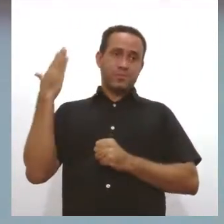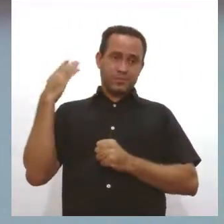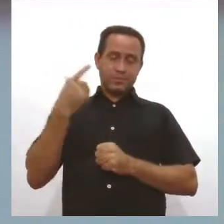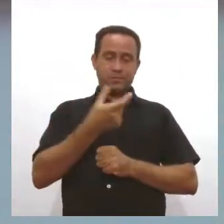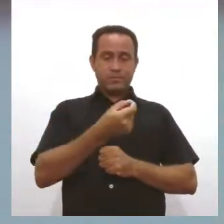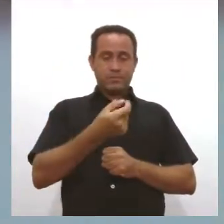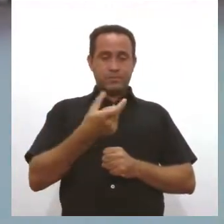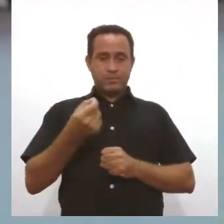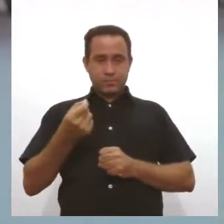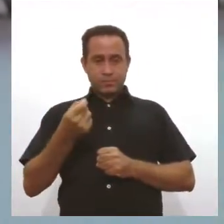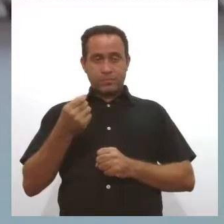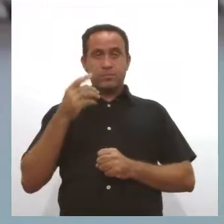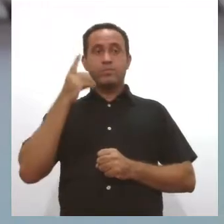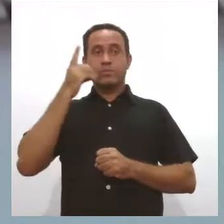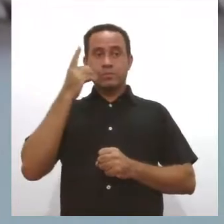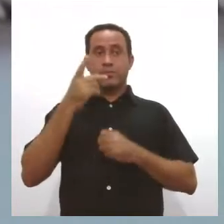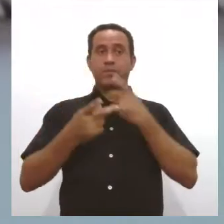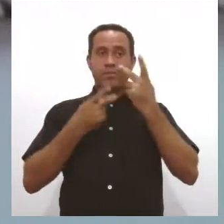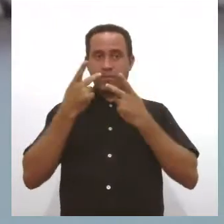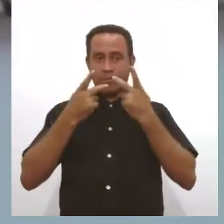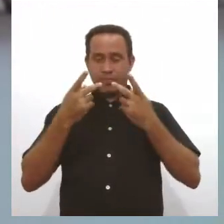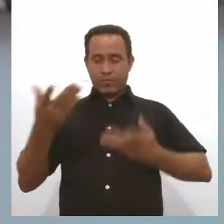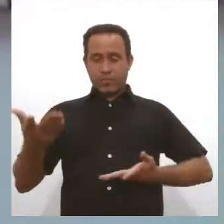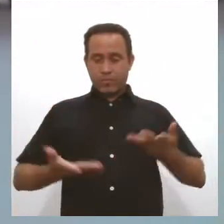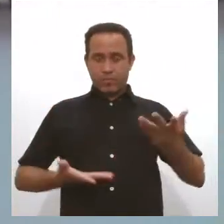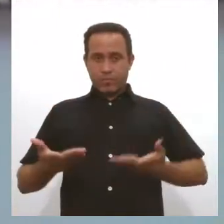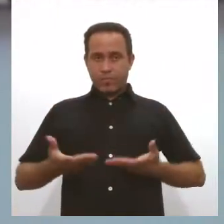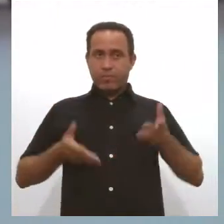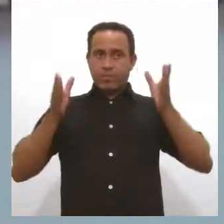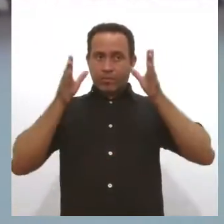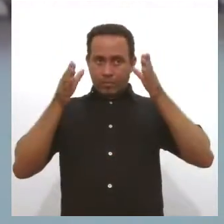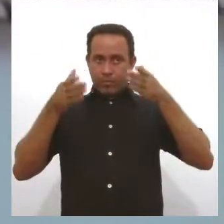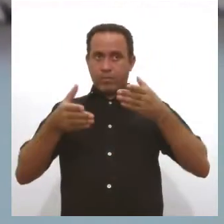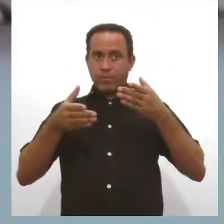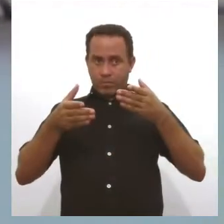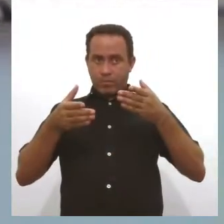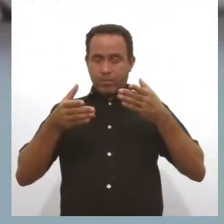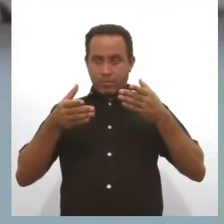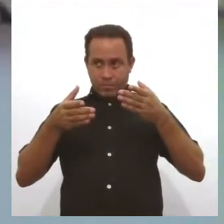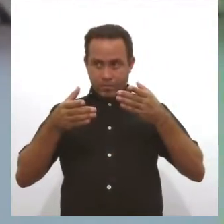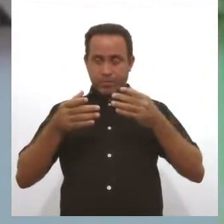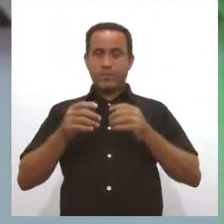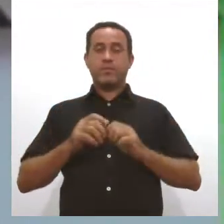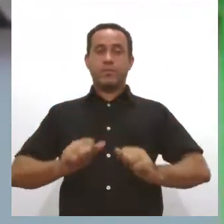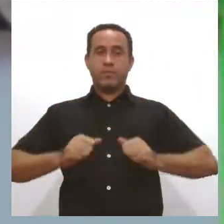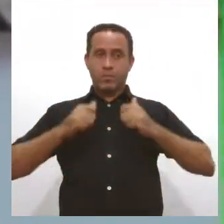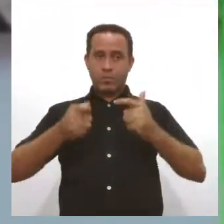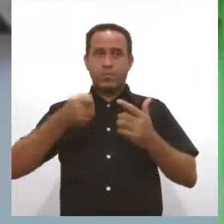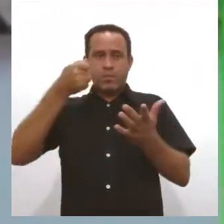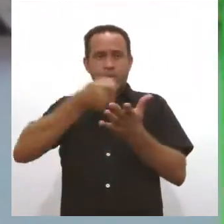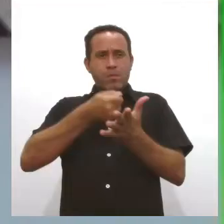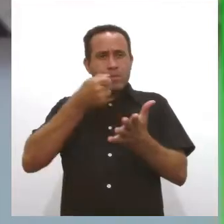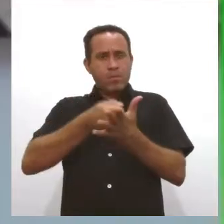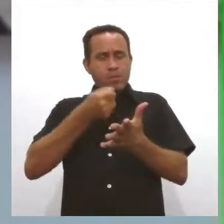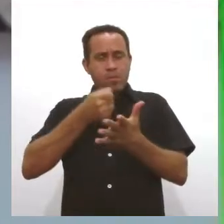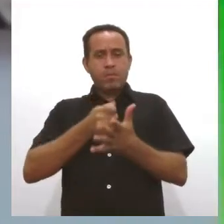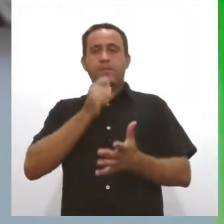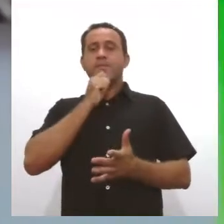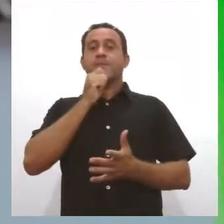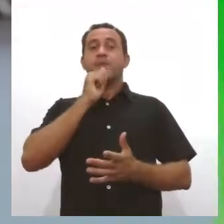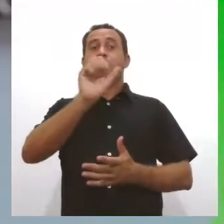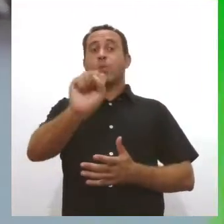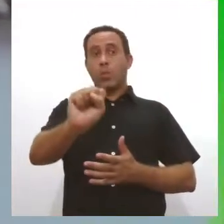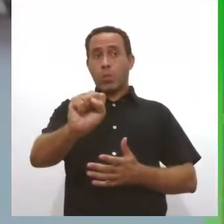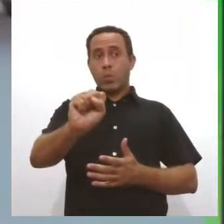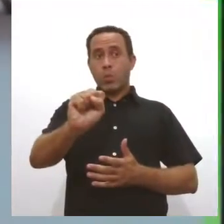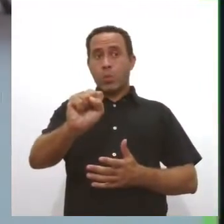acordo com o deputado, o servidor público deve estar atento e as reações devem ser duras. Ele criticou ainda que os 8 deputados